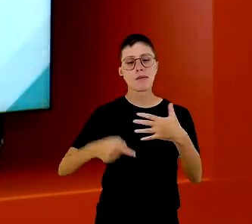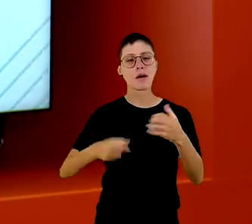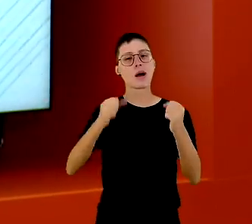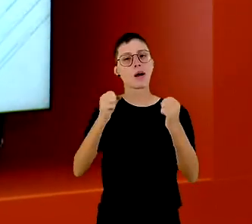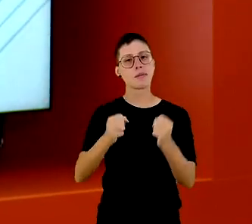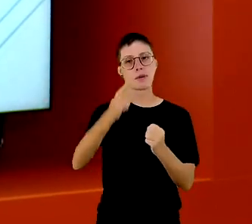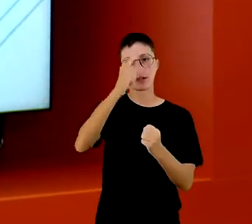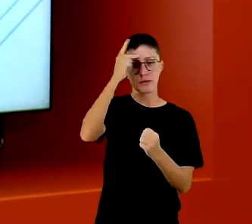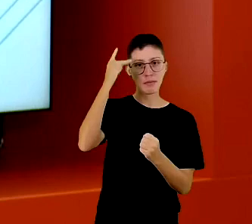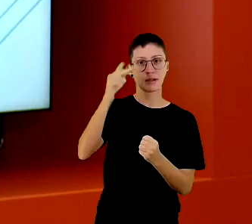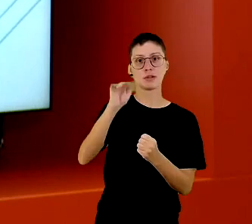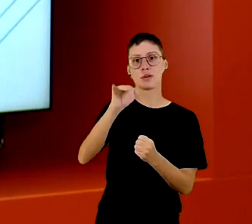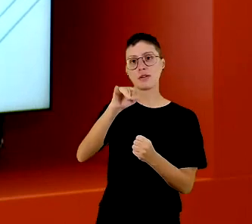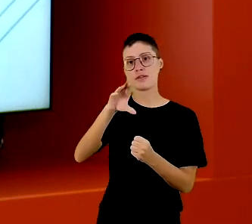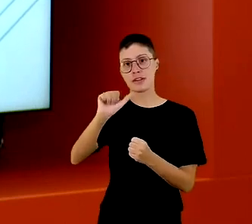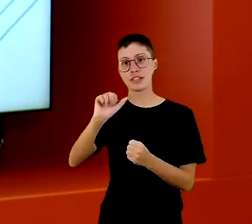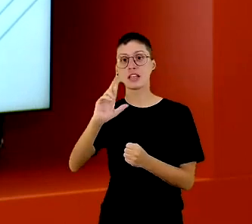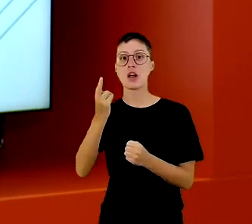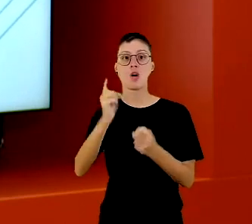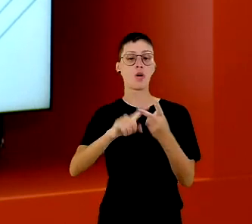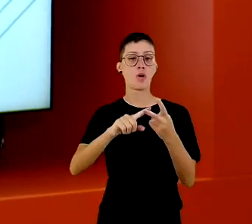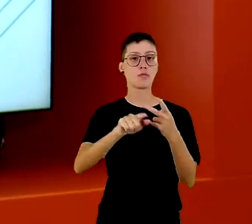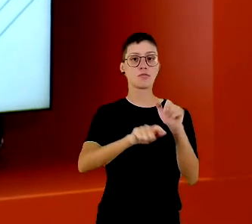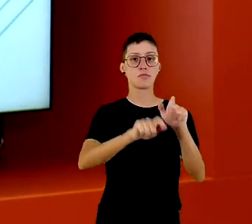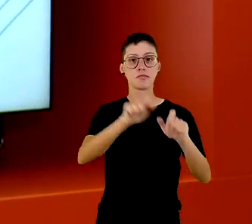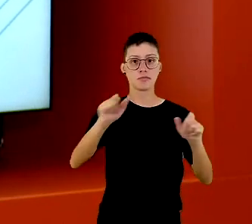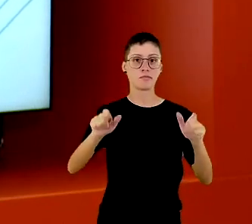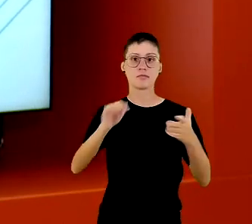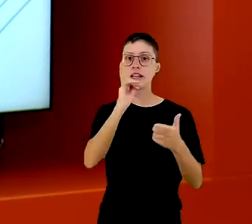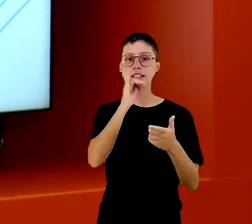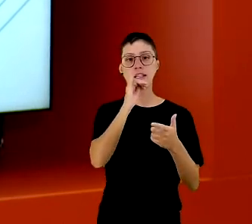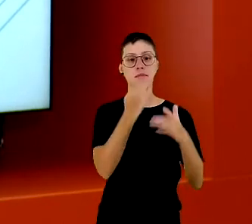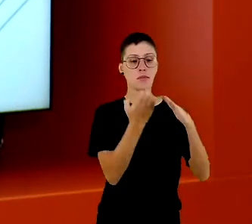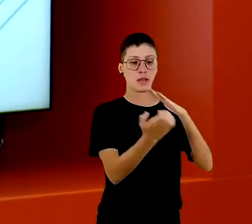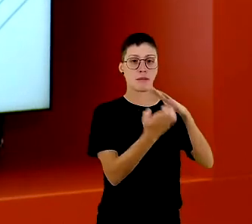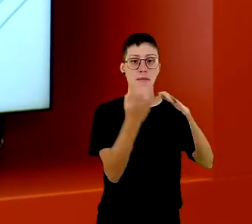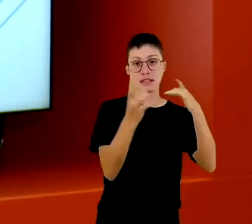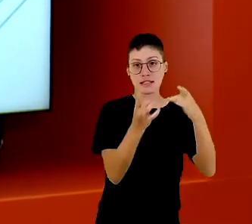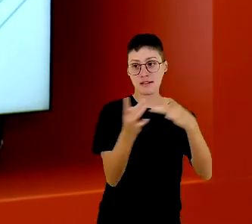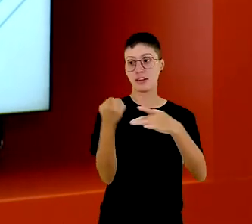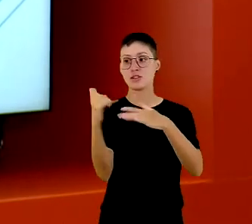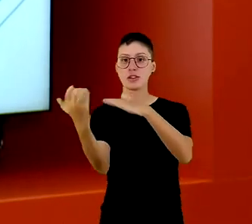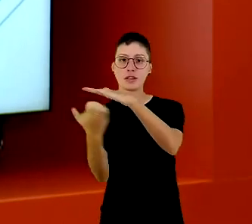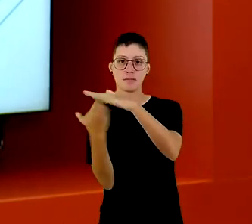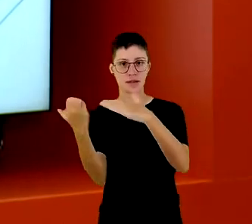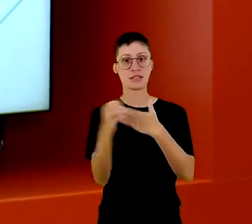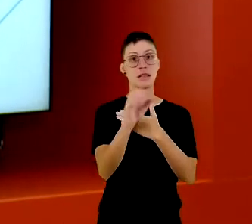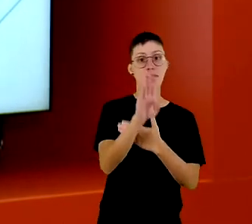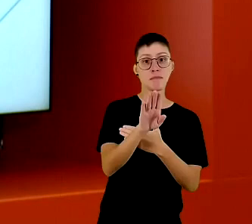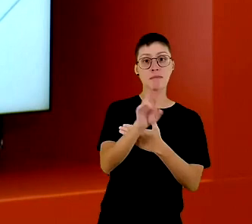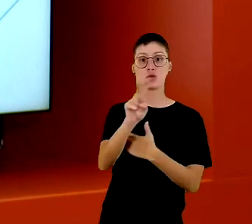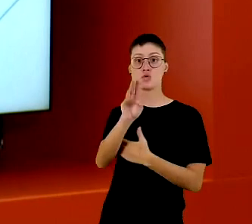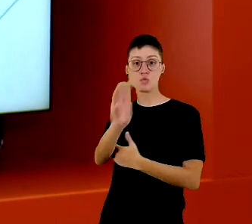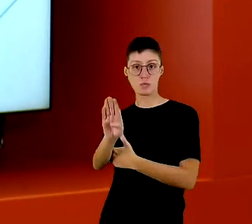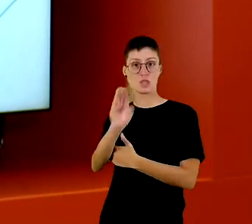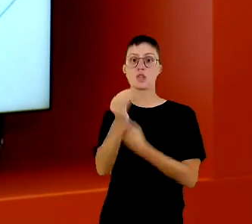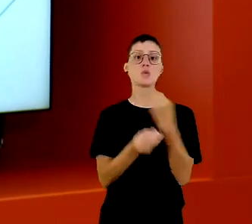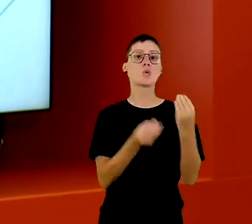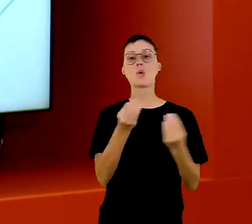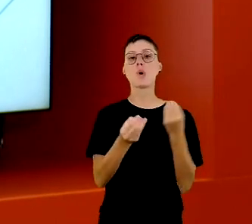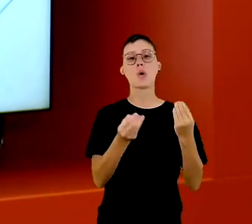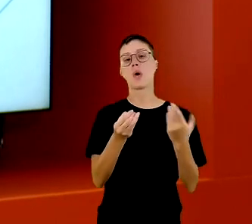até mesmo, a gente pode falar do B2B, né, que é o CNPJ, que aí é pessoa jurídica. Como é que vocês entendem